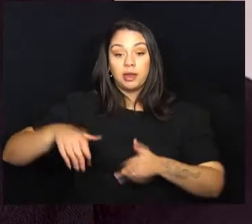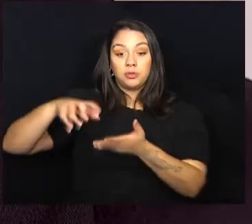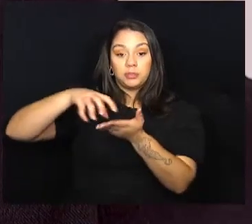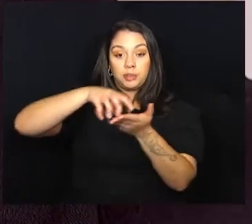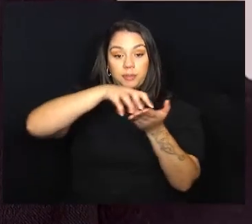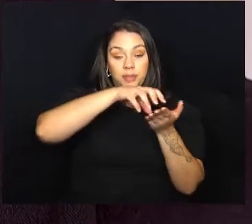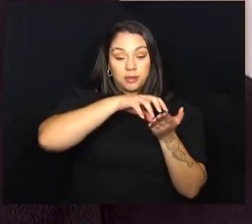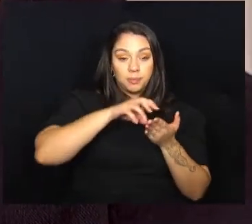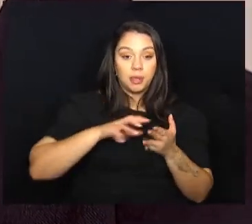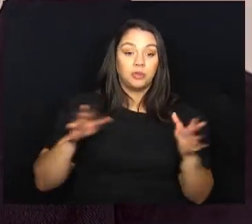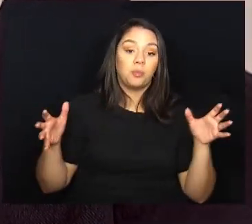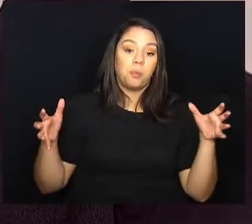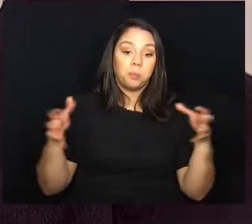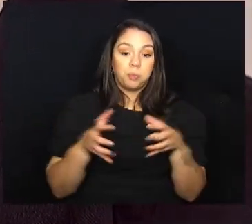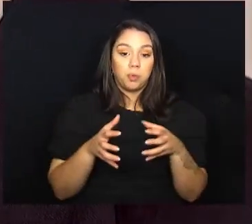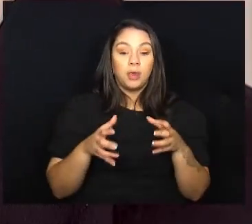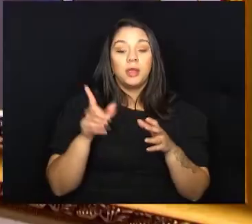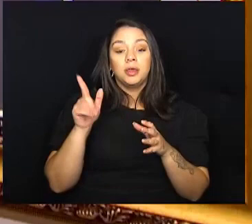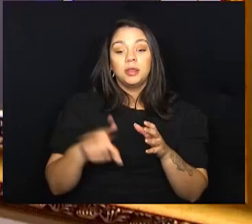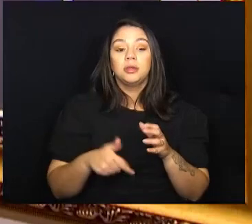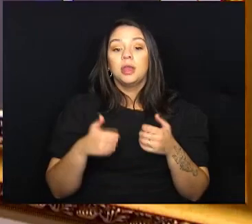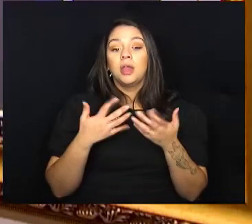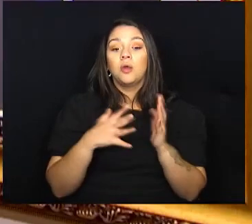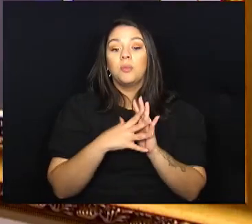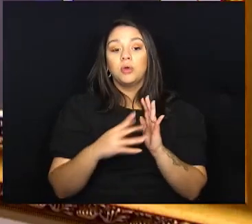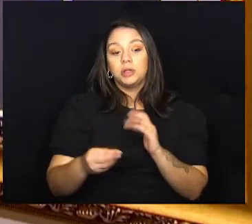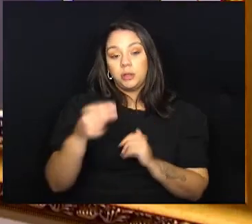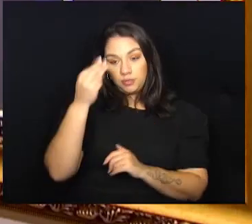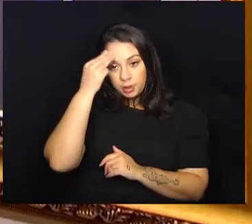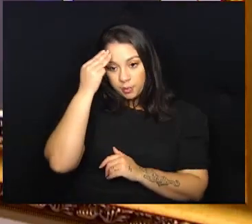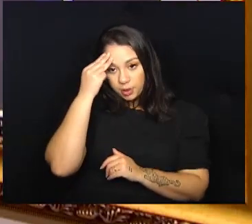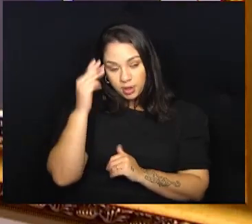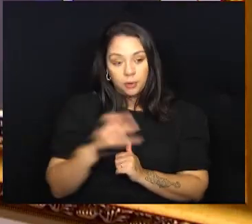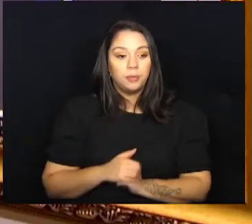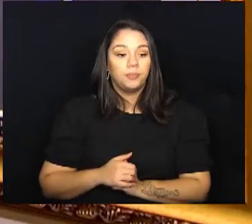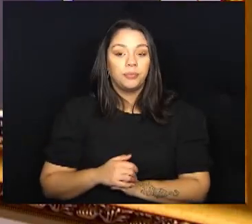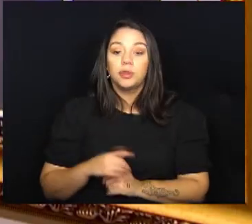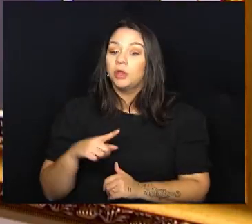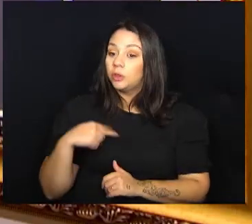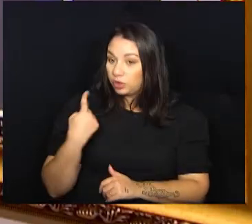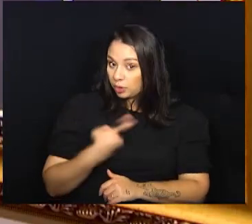que formatam os modelos do memorial. Nós já estamos trabalhando